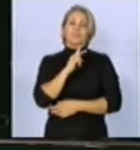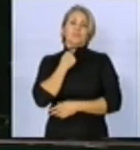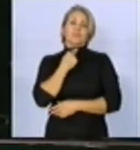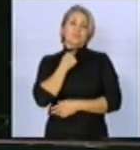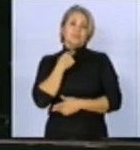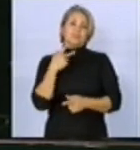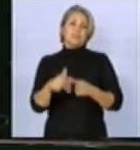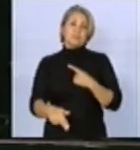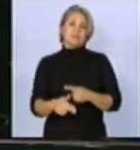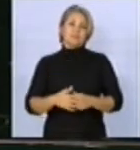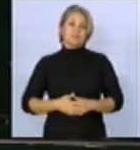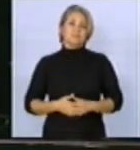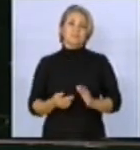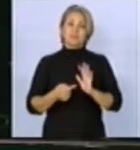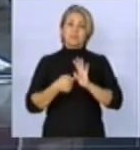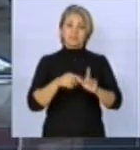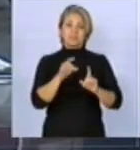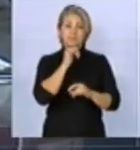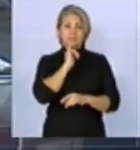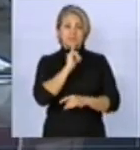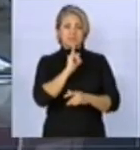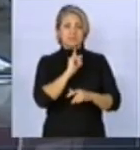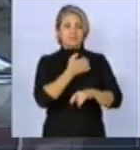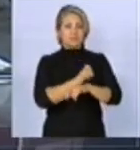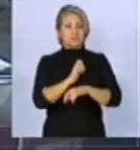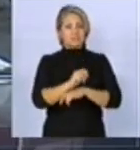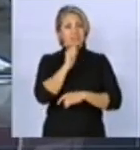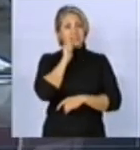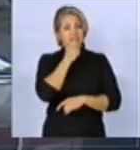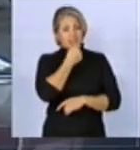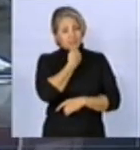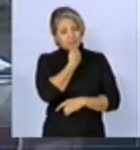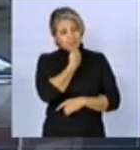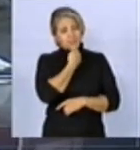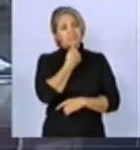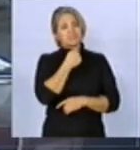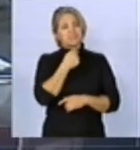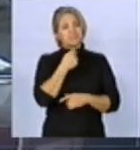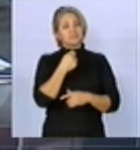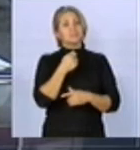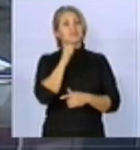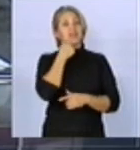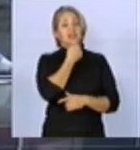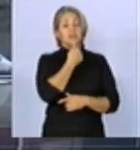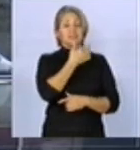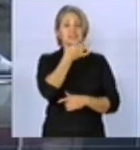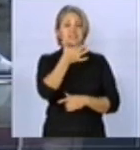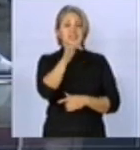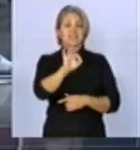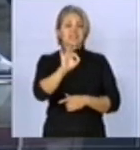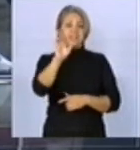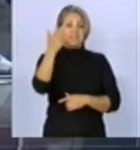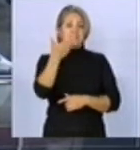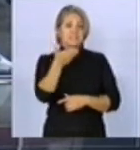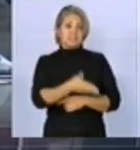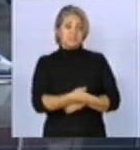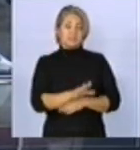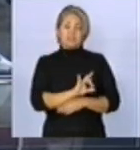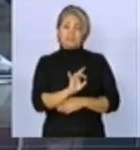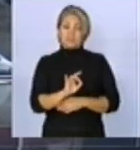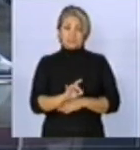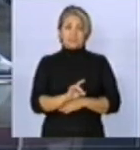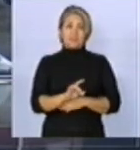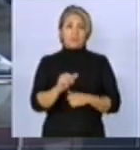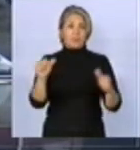oit mostrando né em Alagoas taxa desemprego Brasil 8,4 Alagoas 10 e meio sempre pior que o Brasil agora